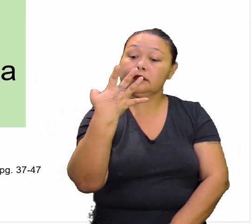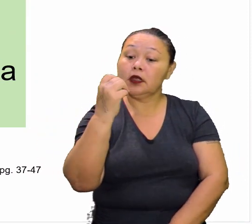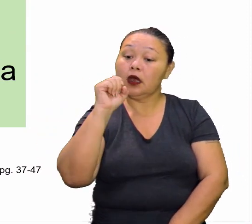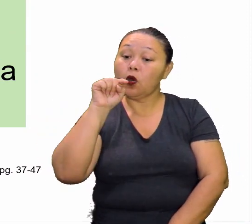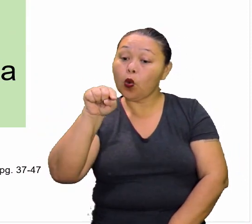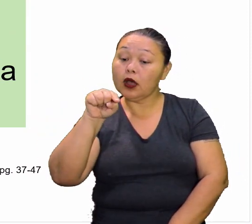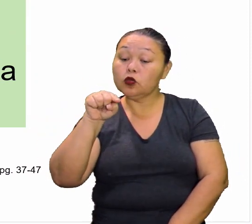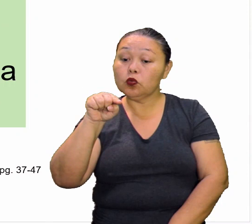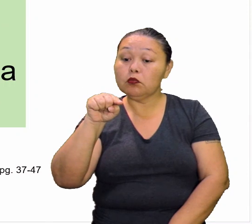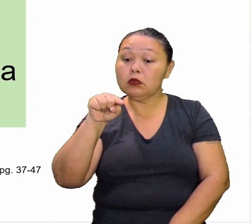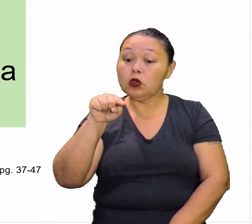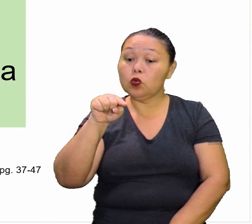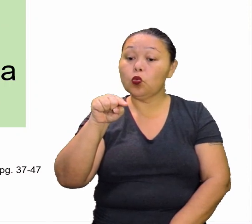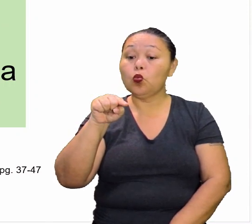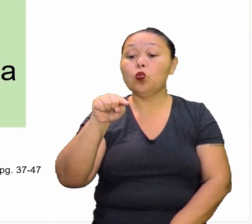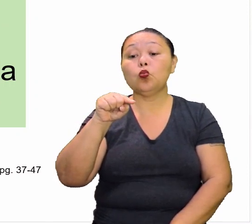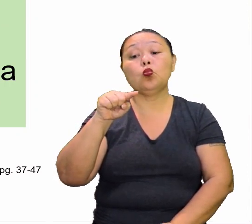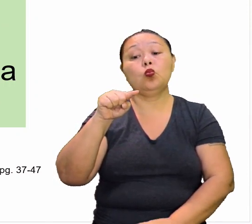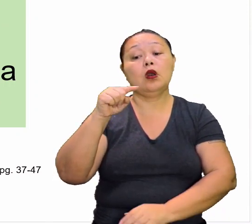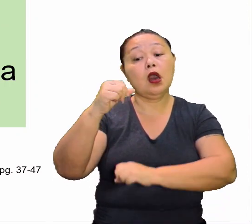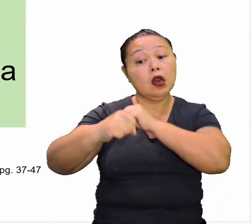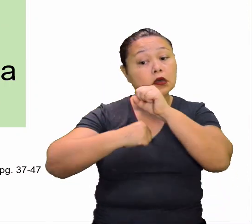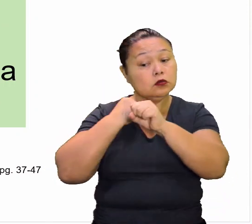4.000 anos, já existia vida.